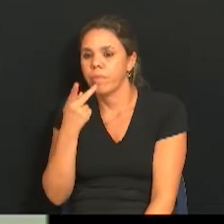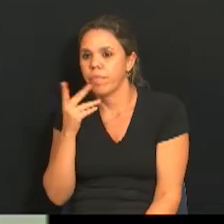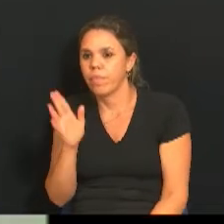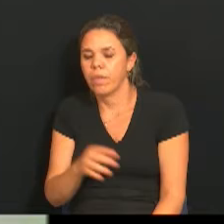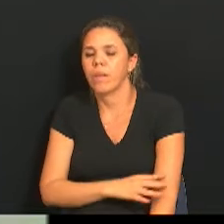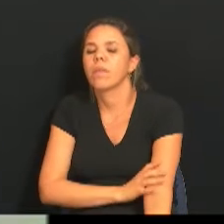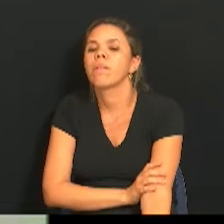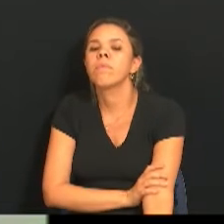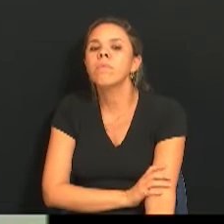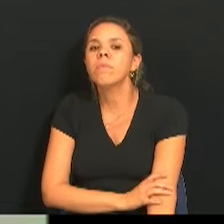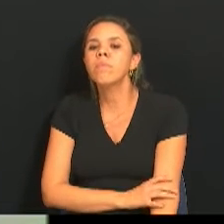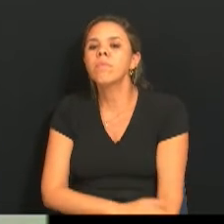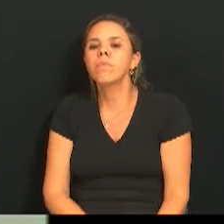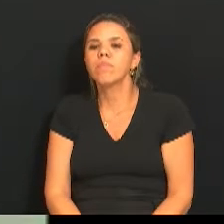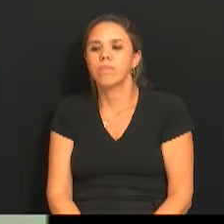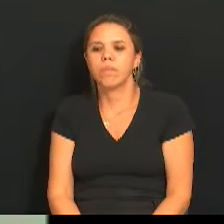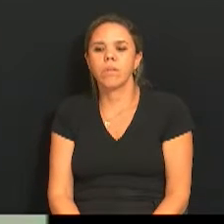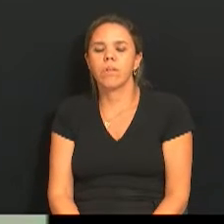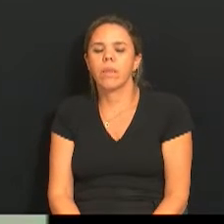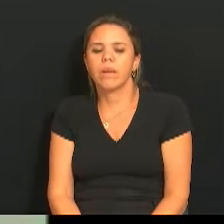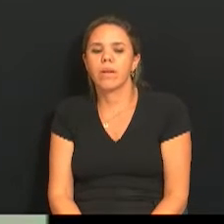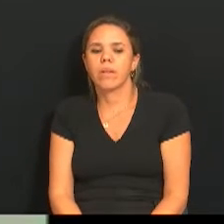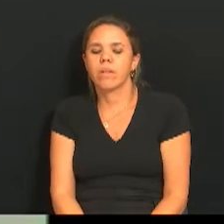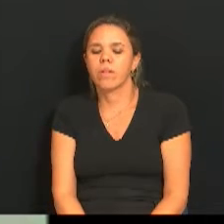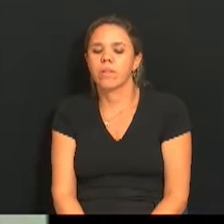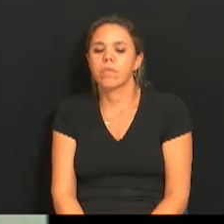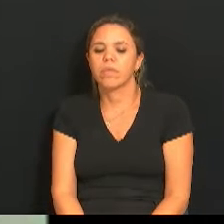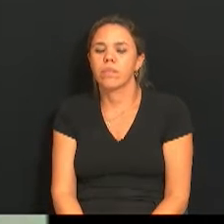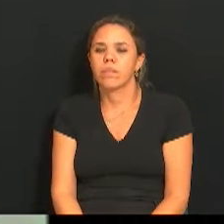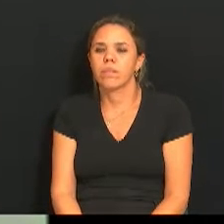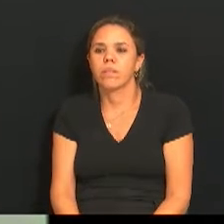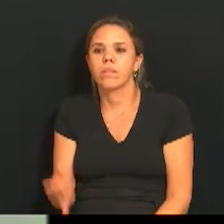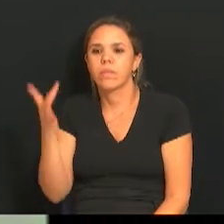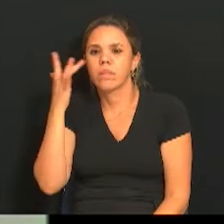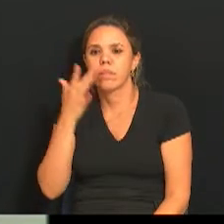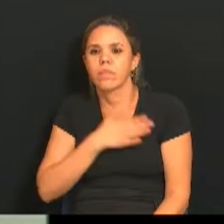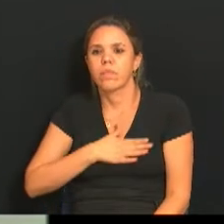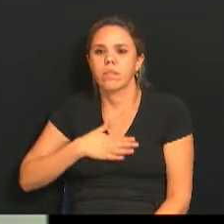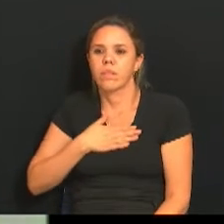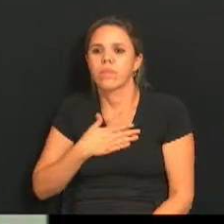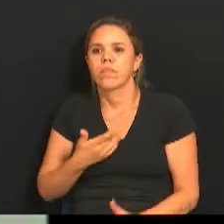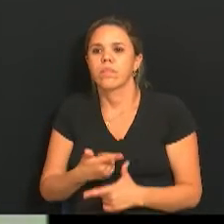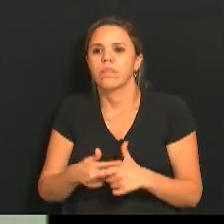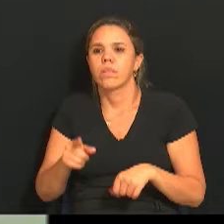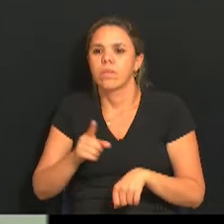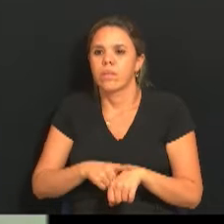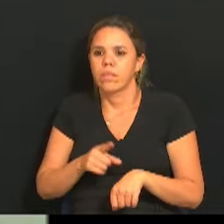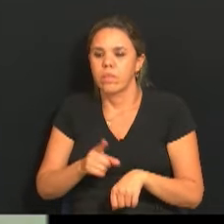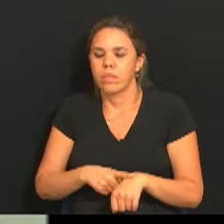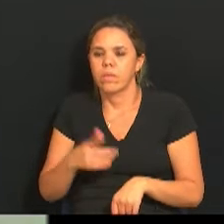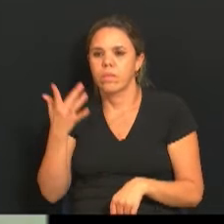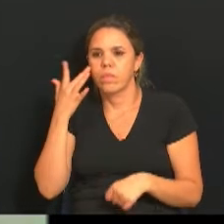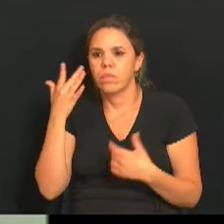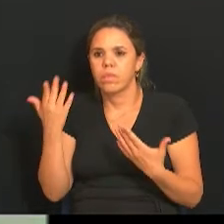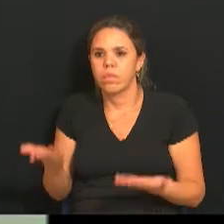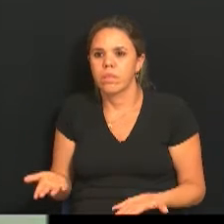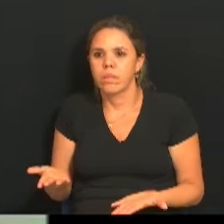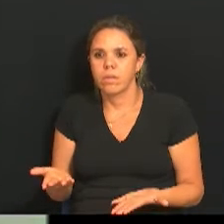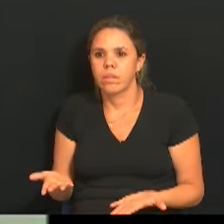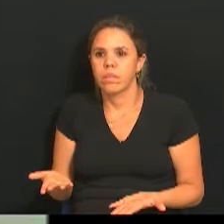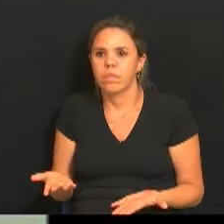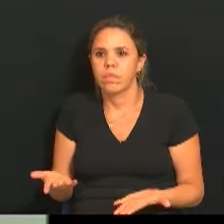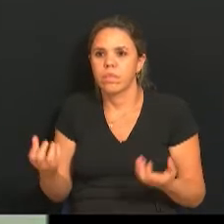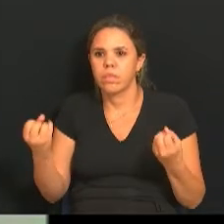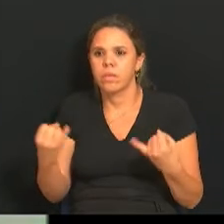um pouquinho, né, na mesma linha. Eu acho que eu gostaria da gente dividir em dois momentos, eu acho que é a nossa fala